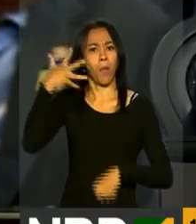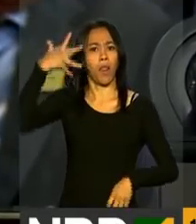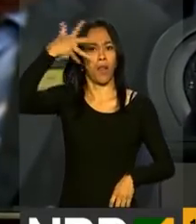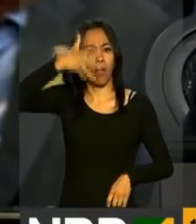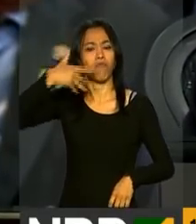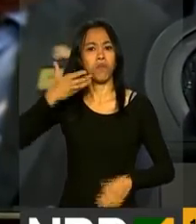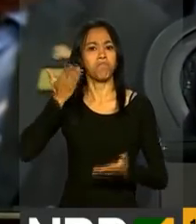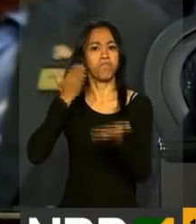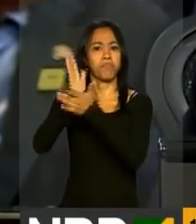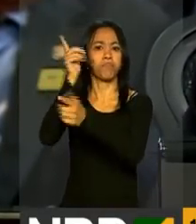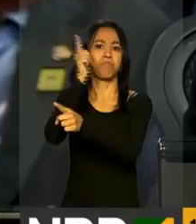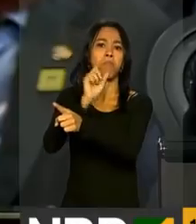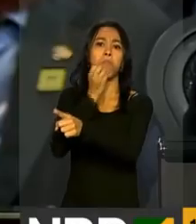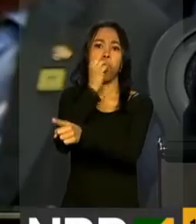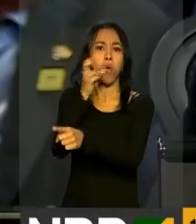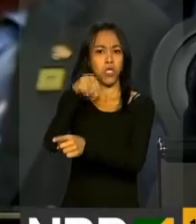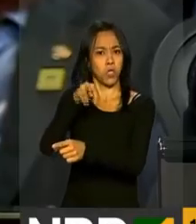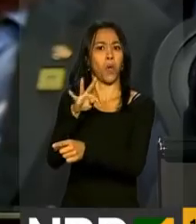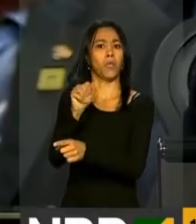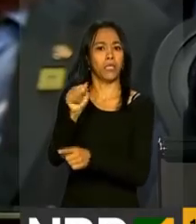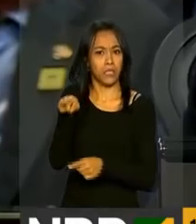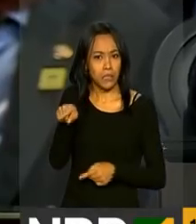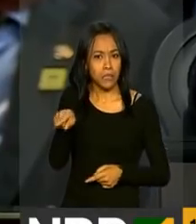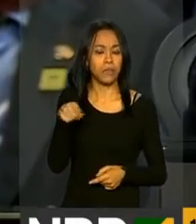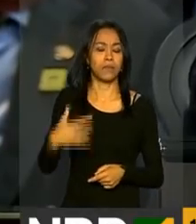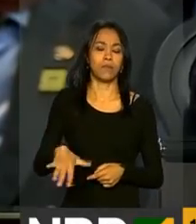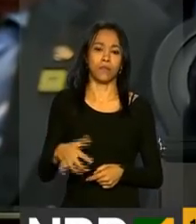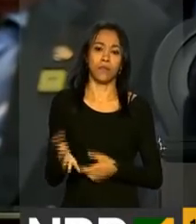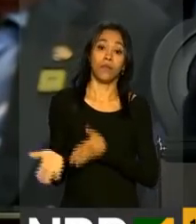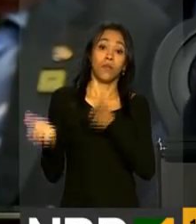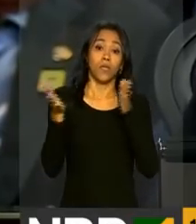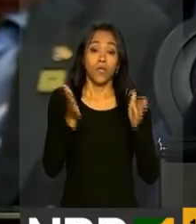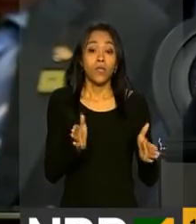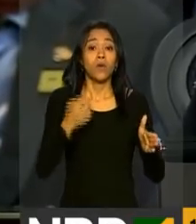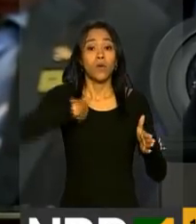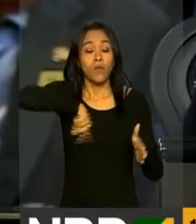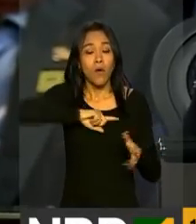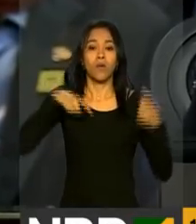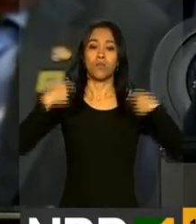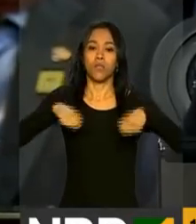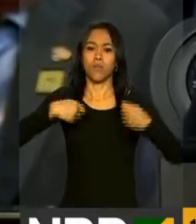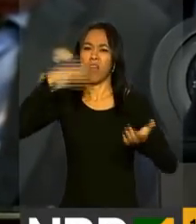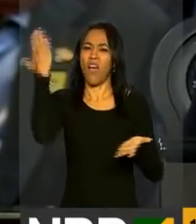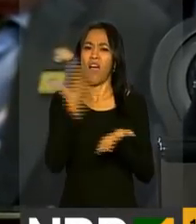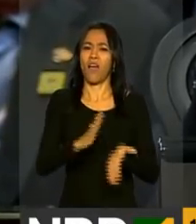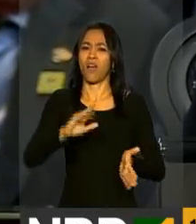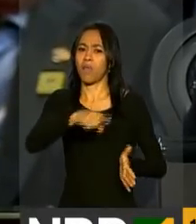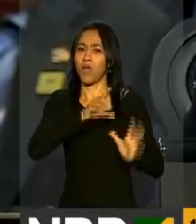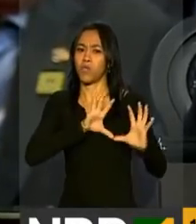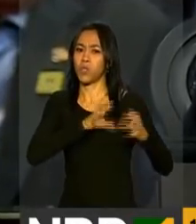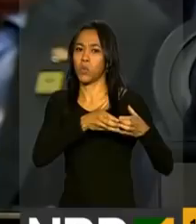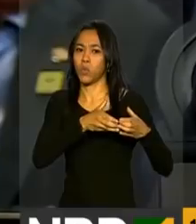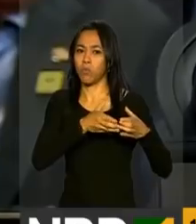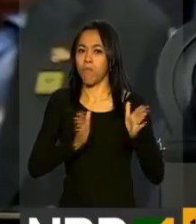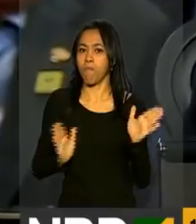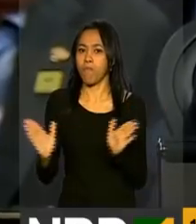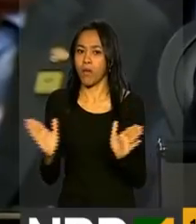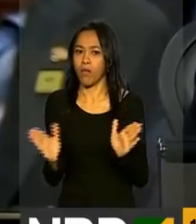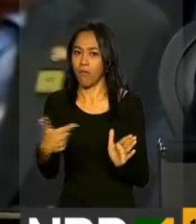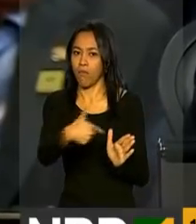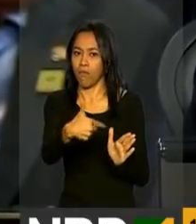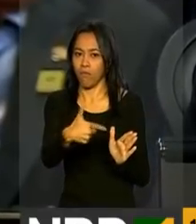melhor do que isso então nós precisamos é acabar com essas organizações nelas o